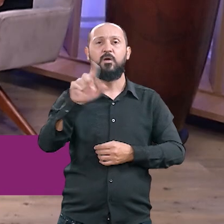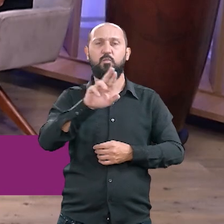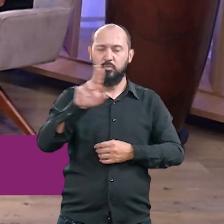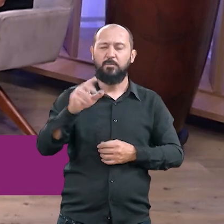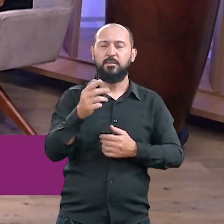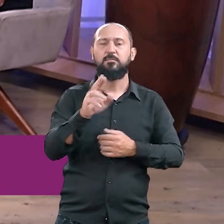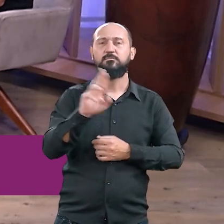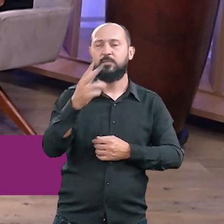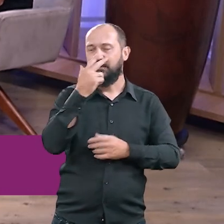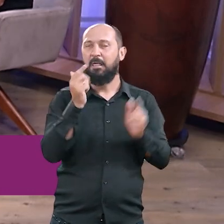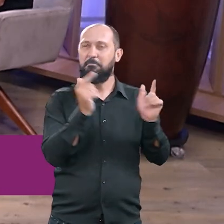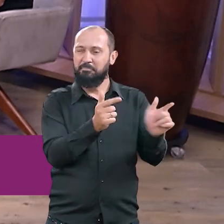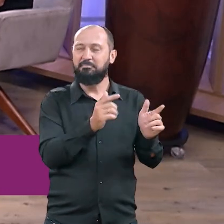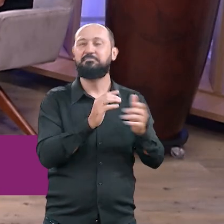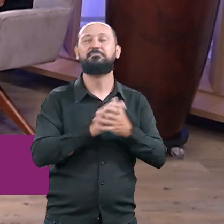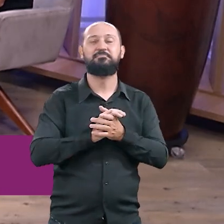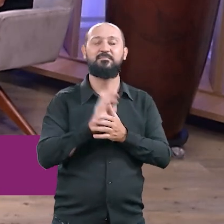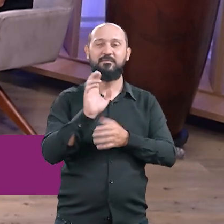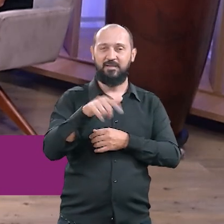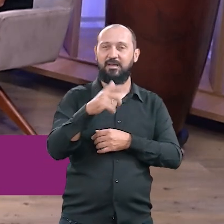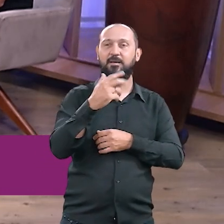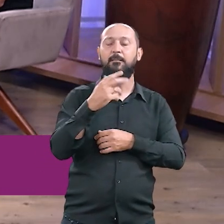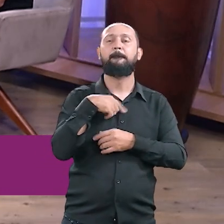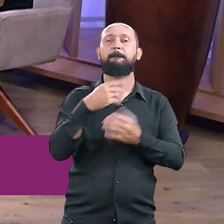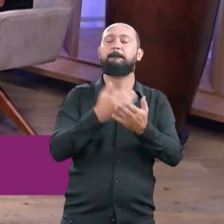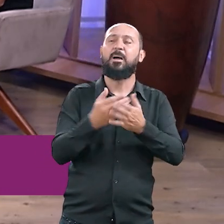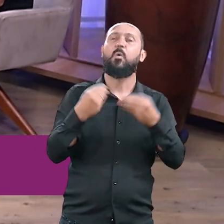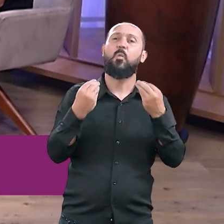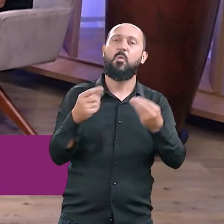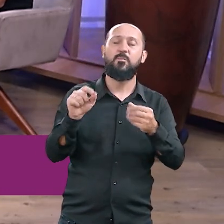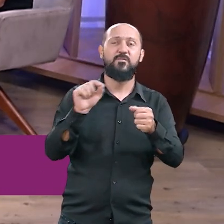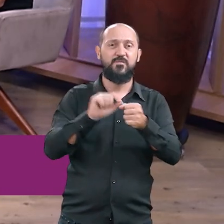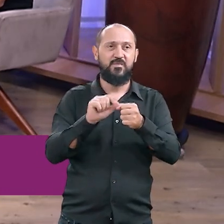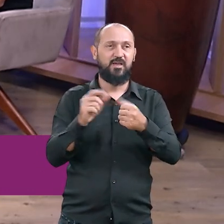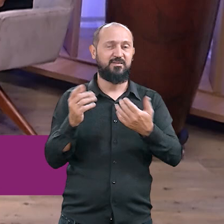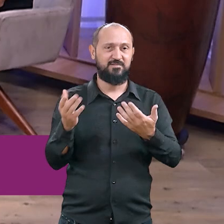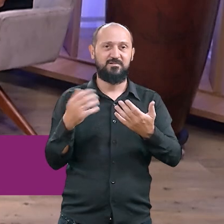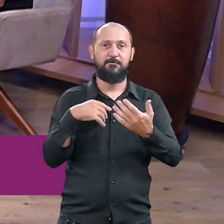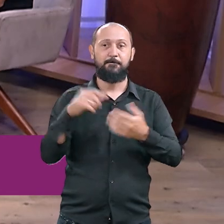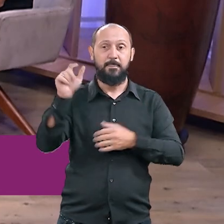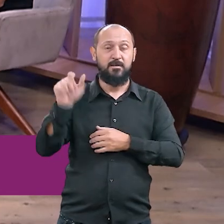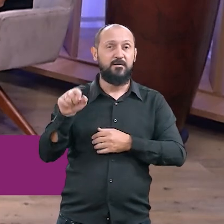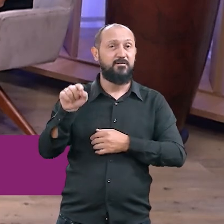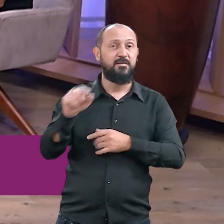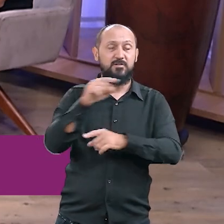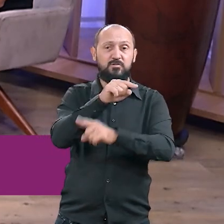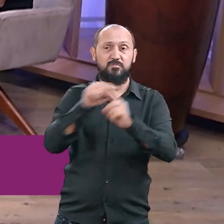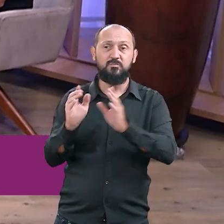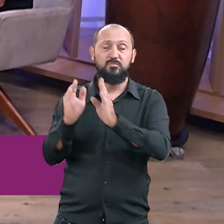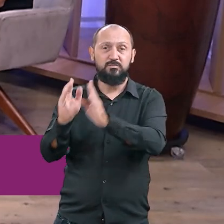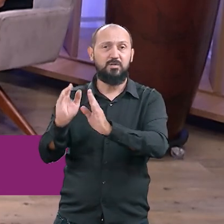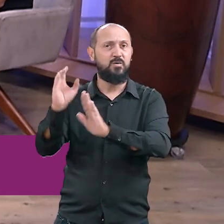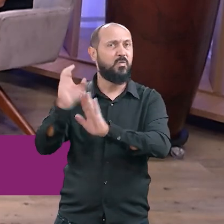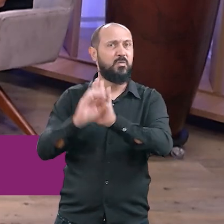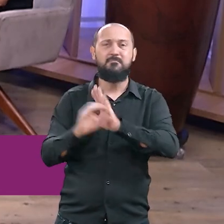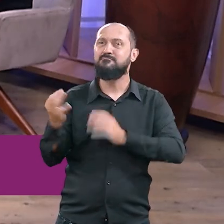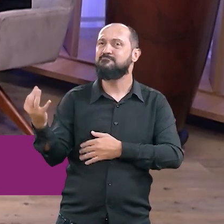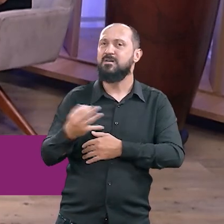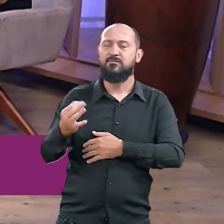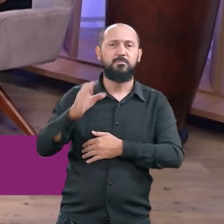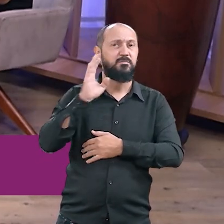se ela tivesse escrito. Agora eu estou falando de fato de um vídeo extremamente realista, parece que é de fato a pessoa falando igual eu estou falando com você